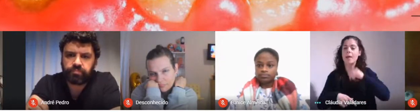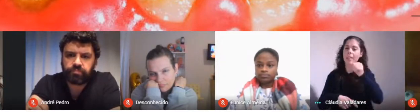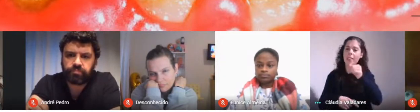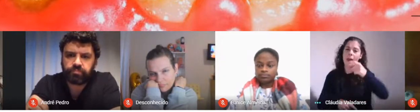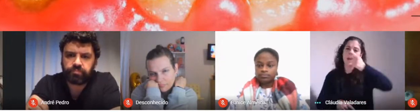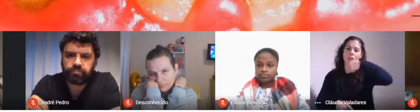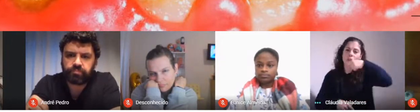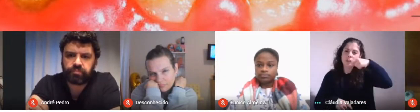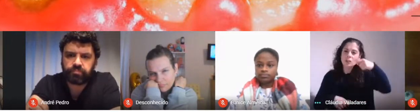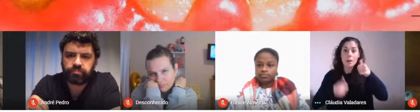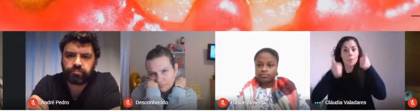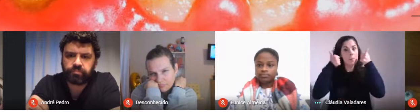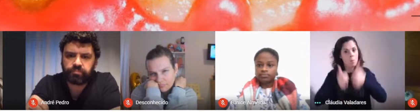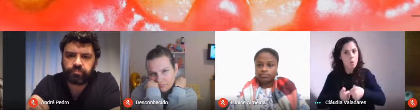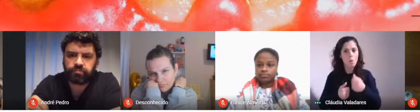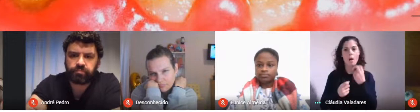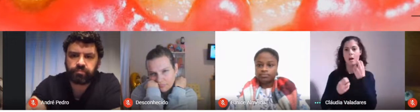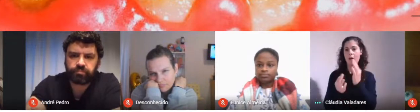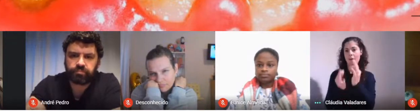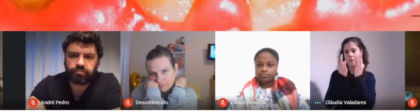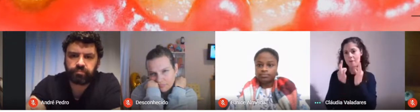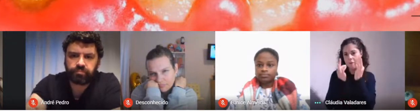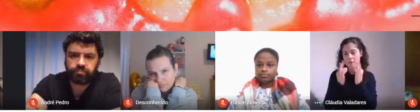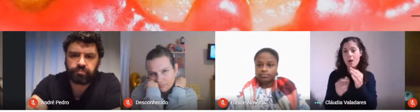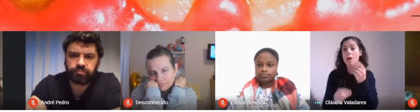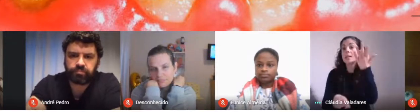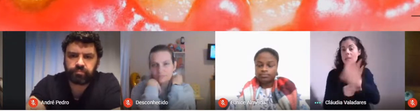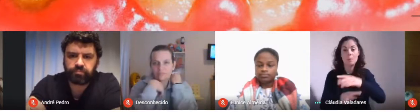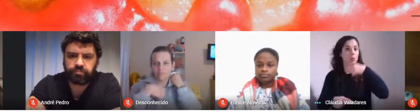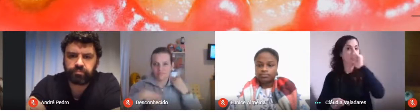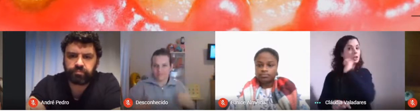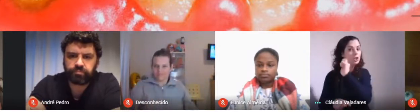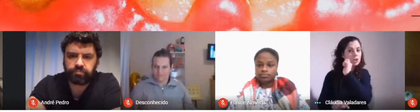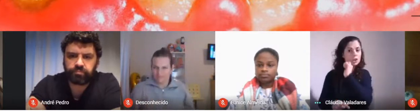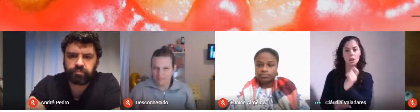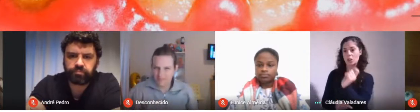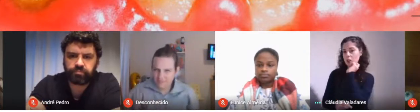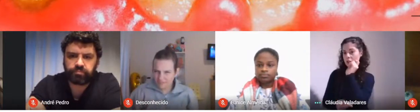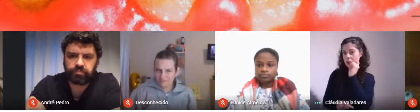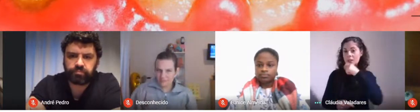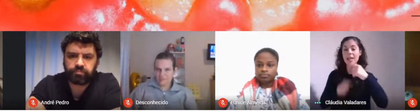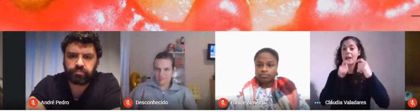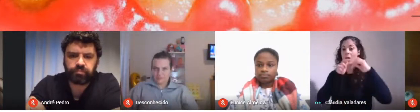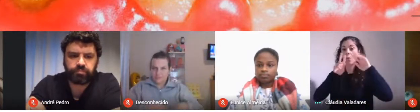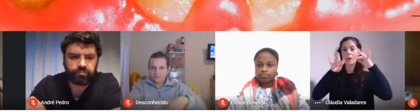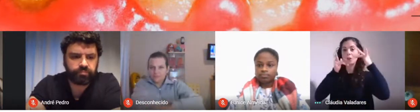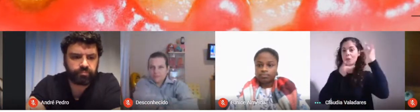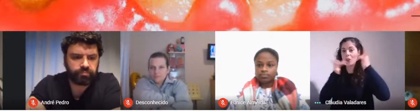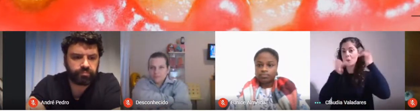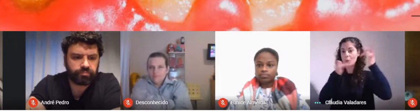oral, como por exemplo a escovagem, o fio dentário.